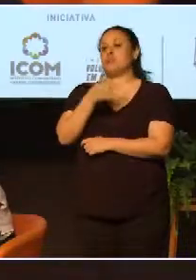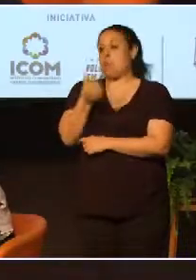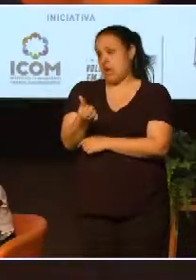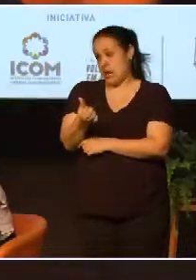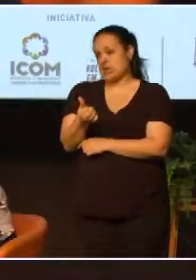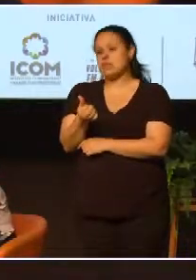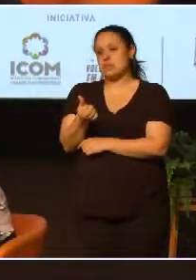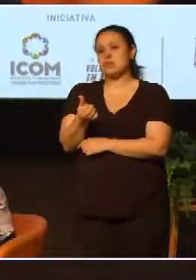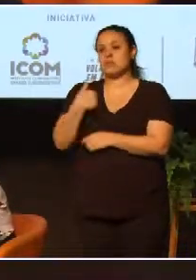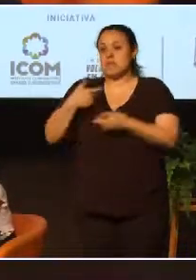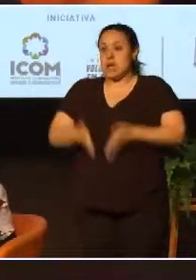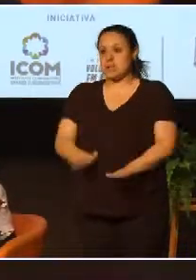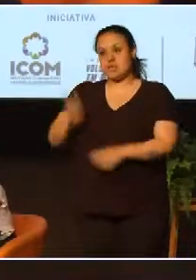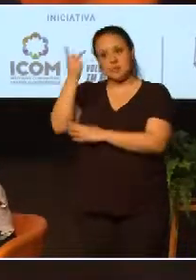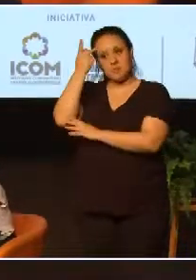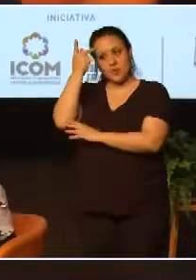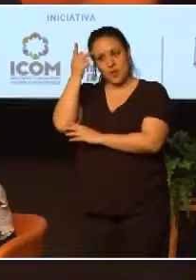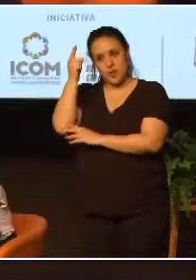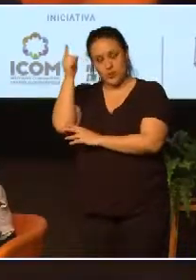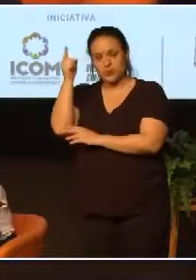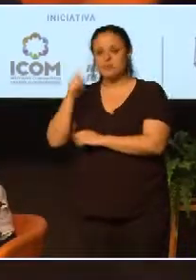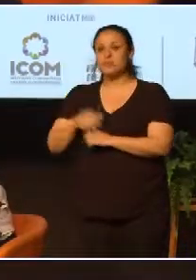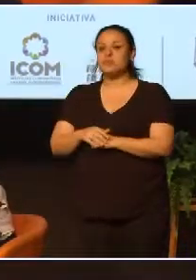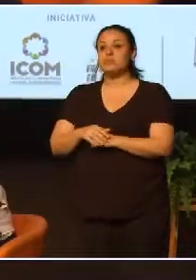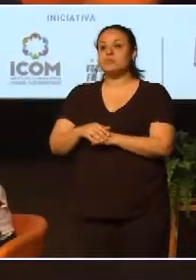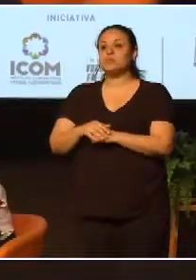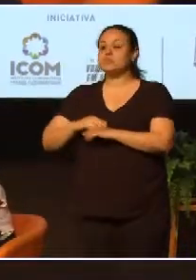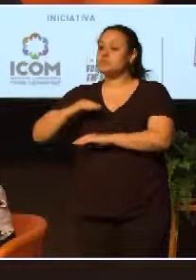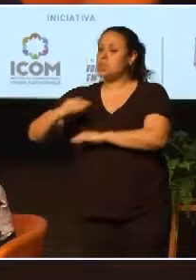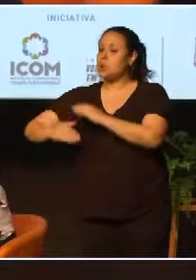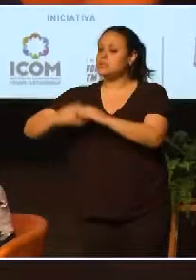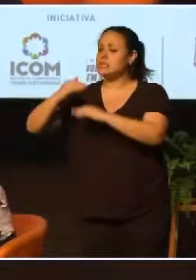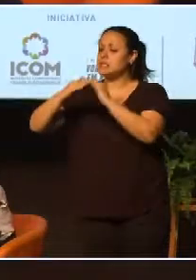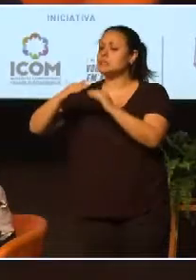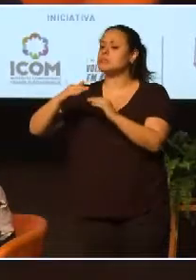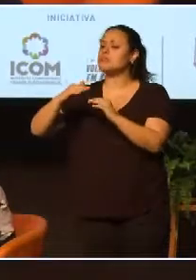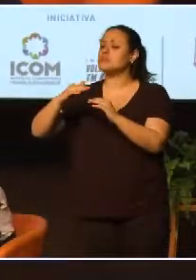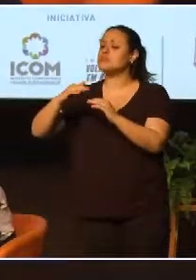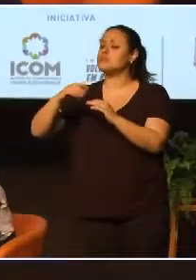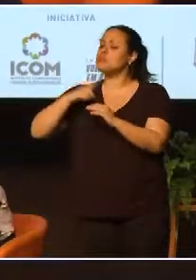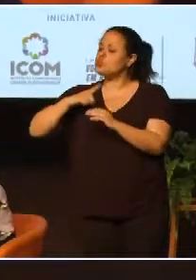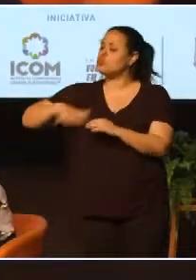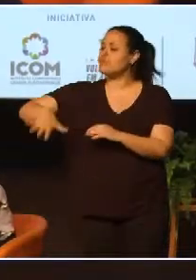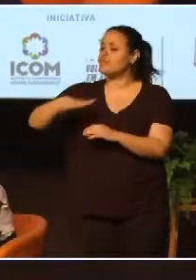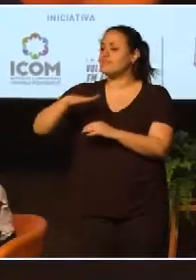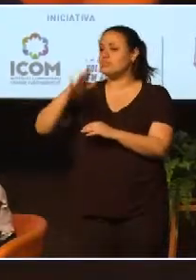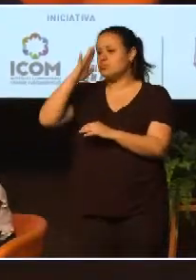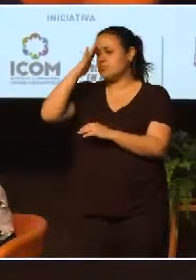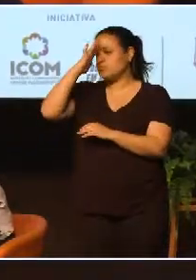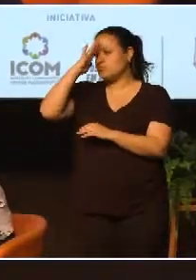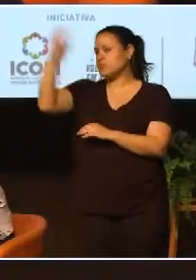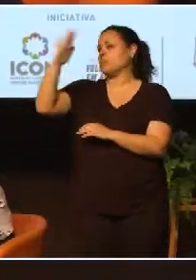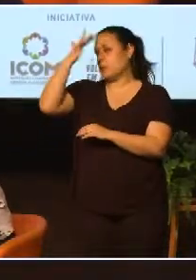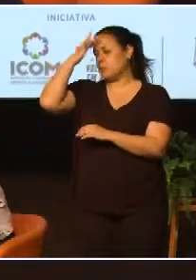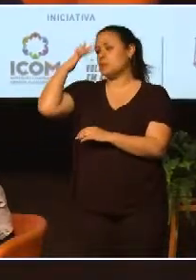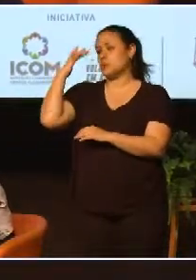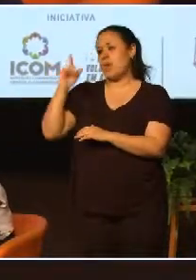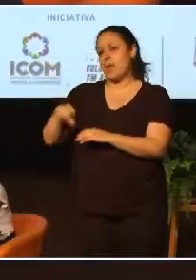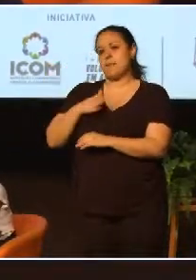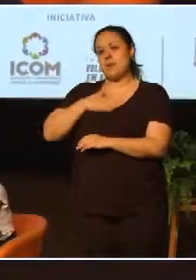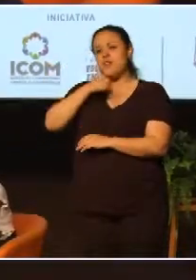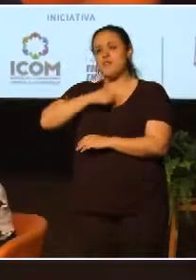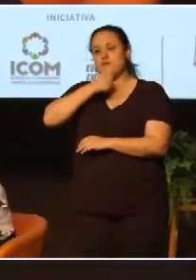deu o tom, né, desse meu processo de infância foi a minha avó, que veio para a cidade de São Paulo. Ela era